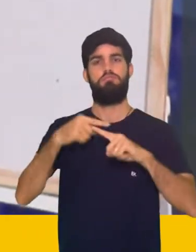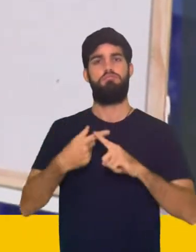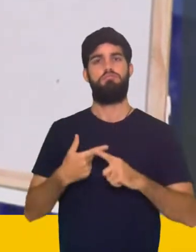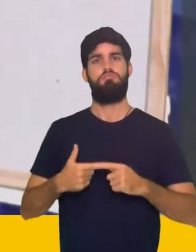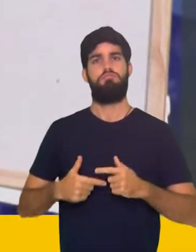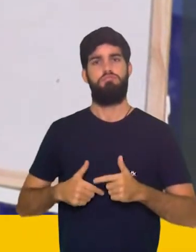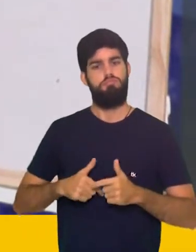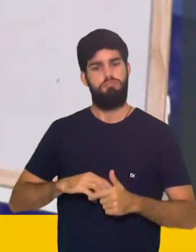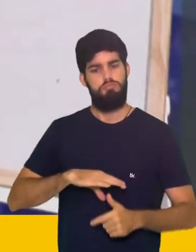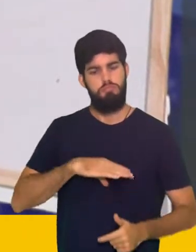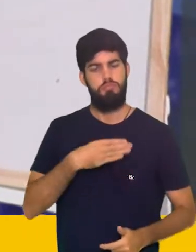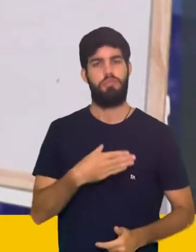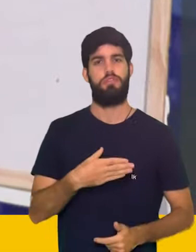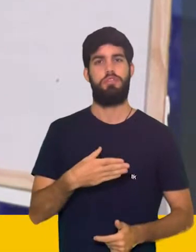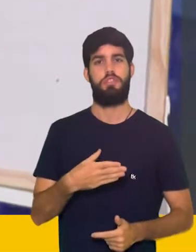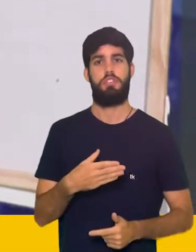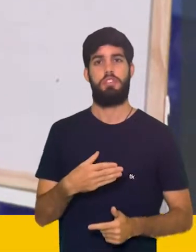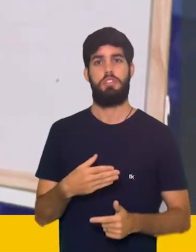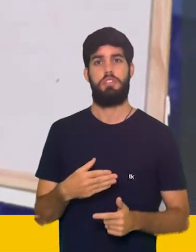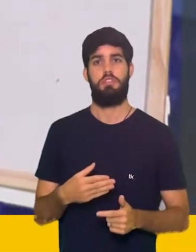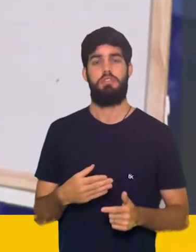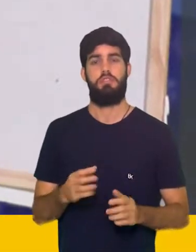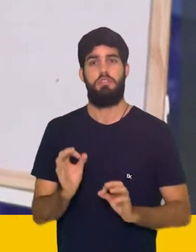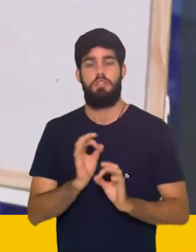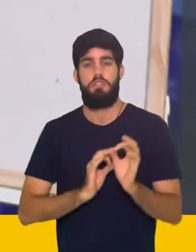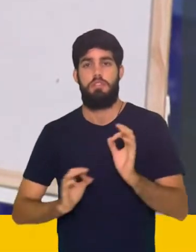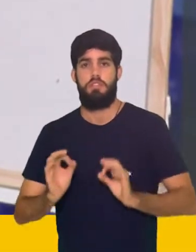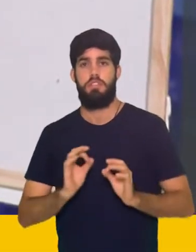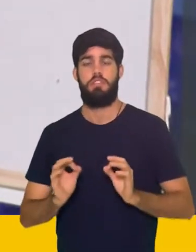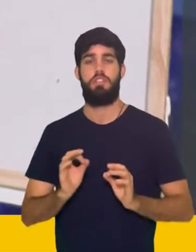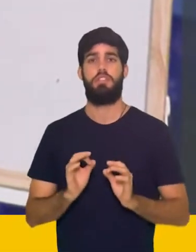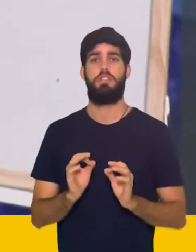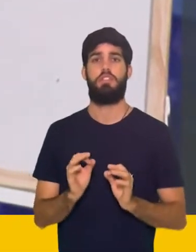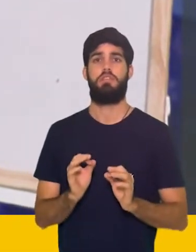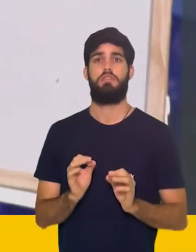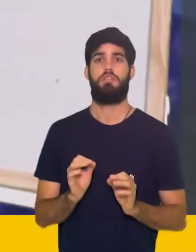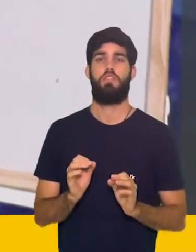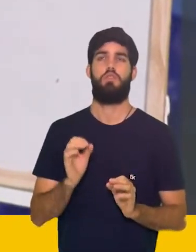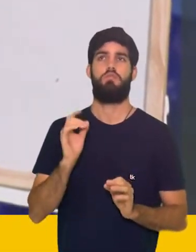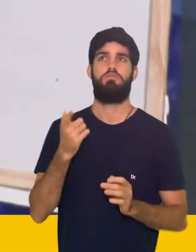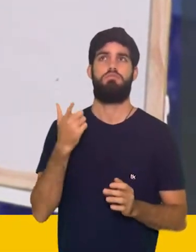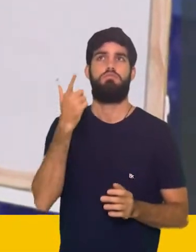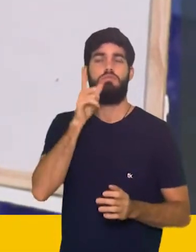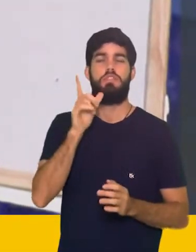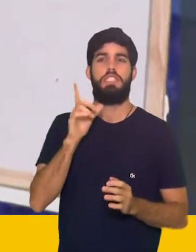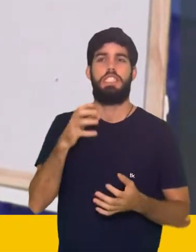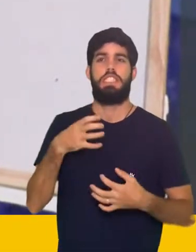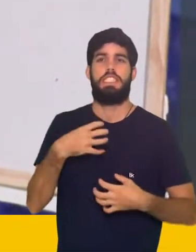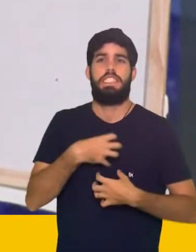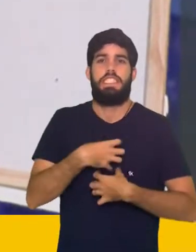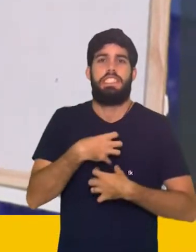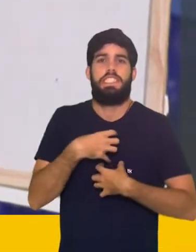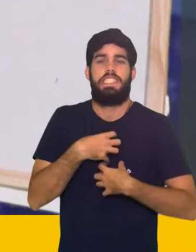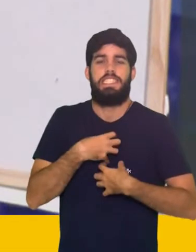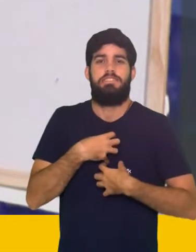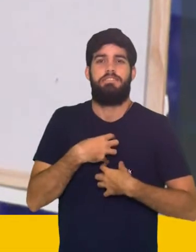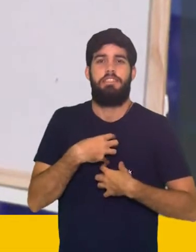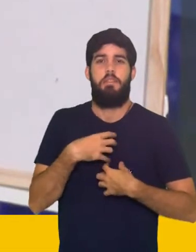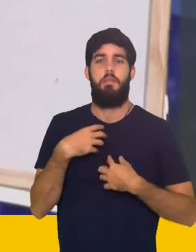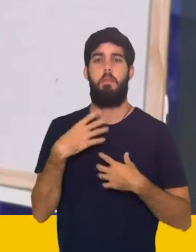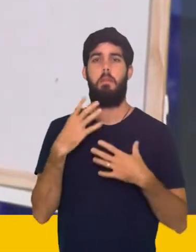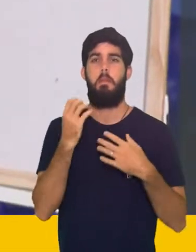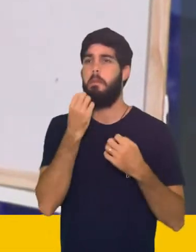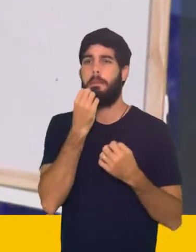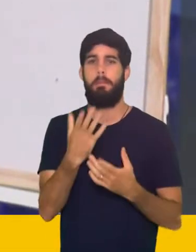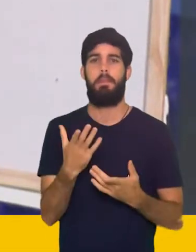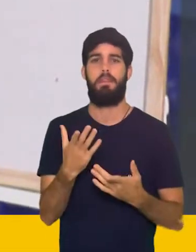disposto. E produzir e concluir dá a sensação de tarefa cumprida. E a sensação de tarefa